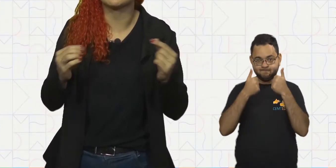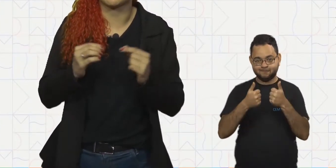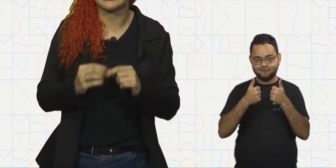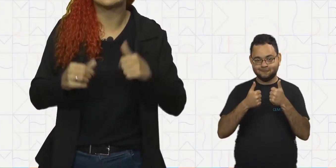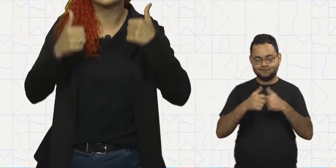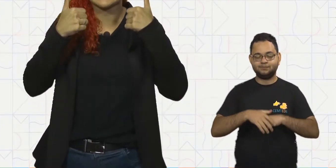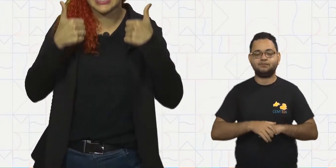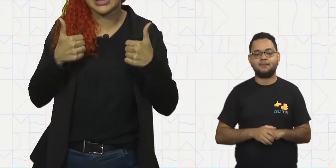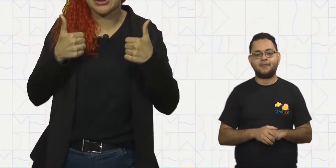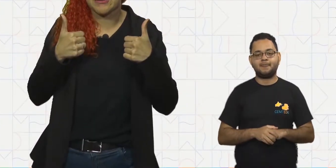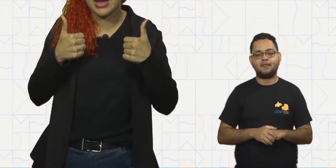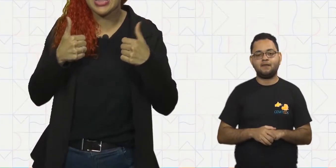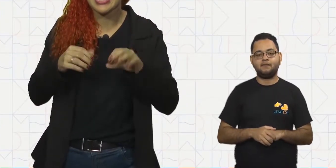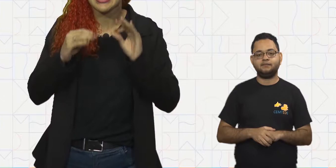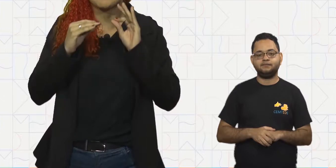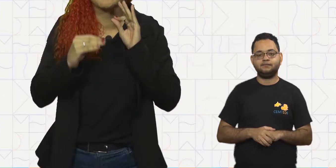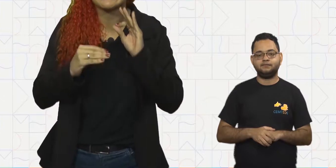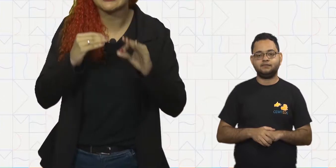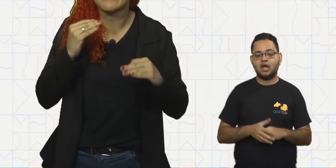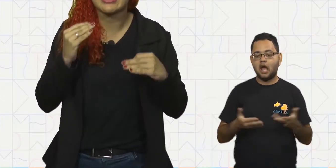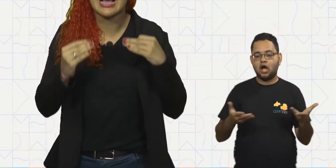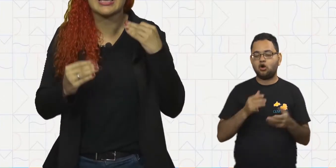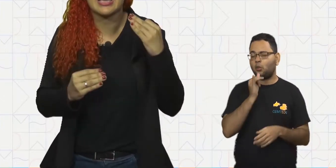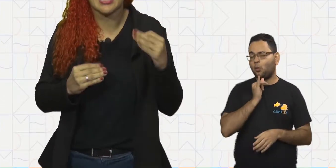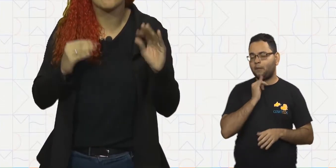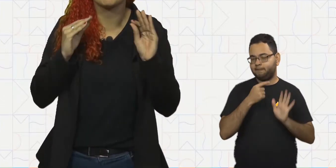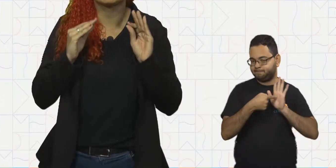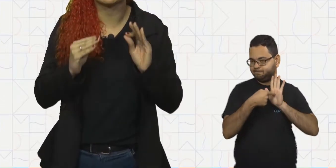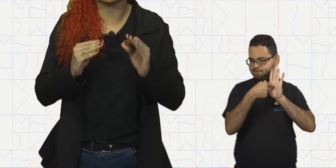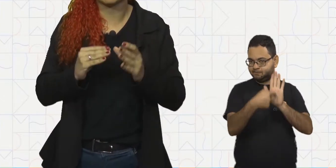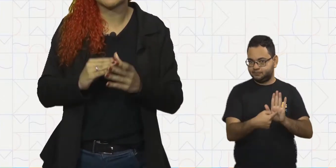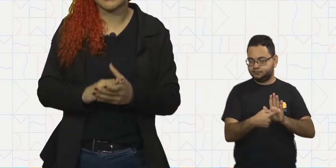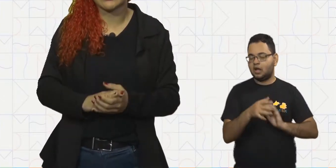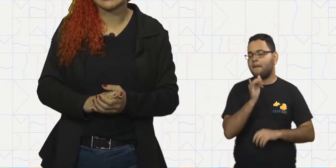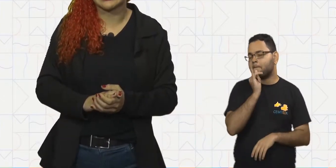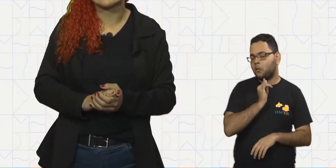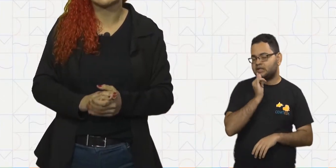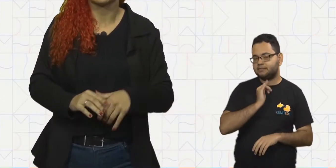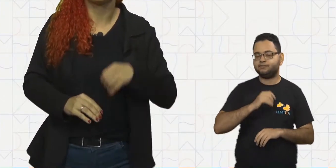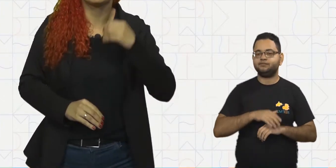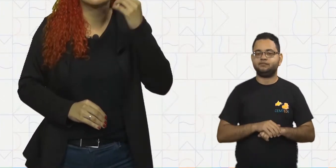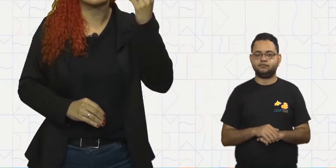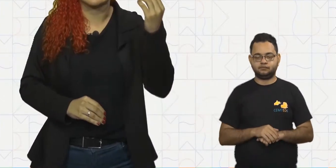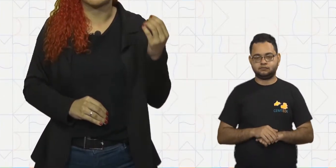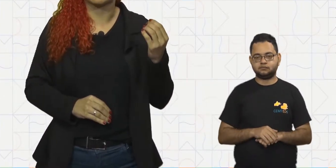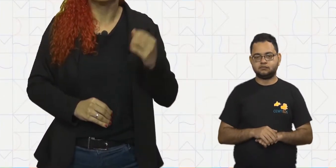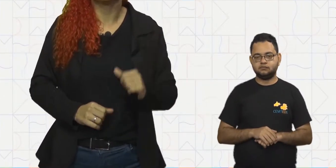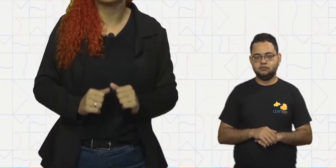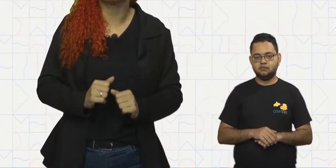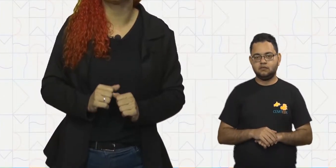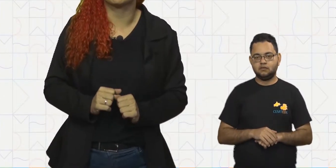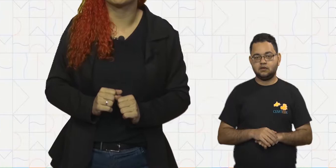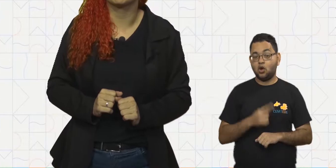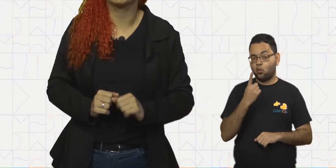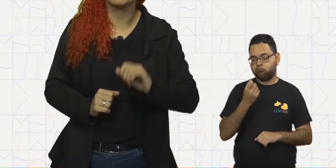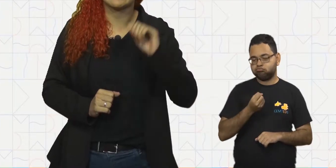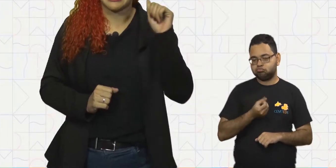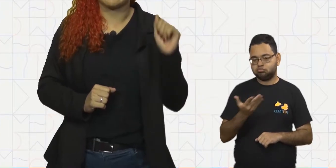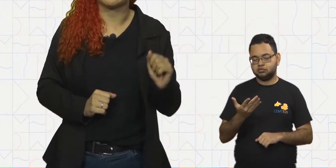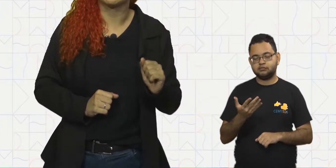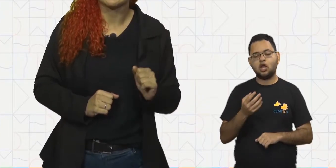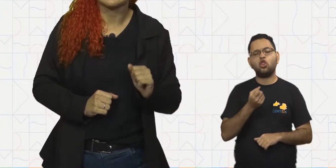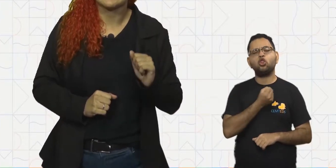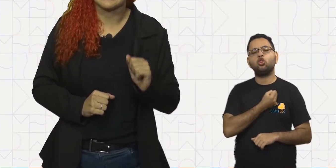que dão a somatória de sete tudo bem a professora vai dar aqui alguns exemplos para vocês por exemplo se o